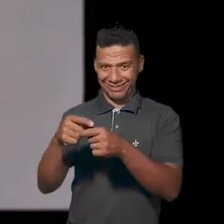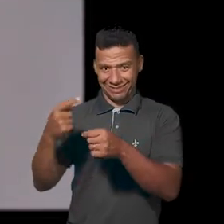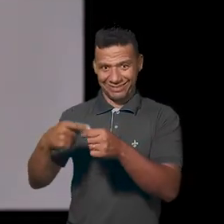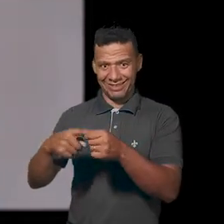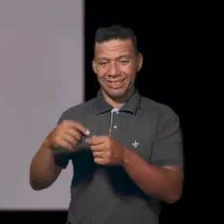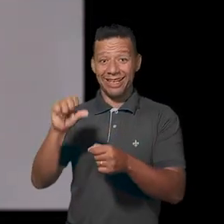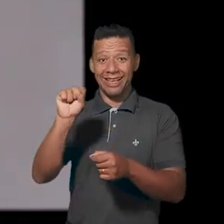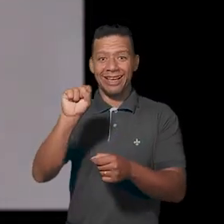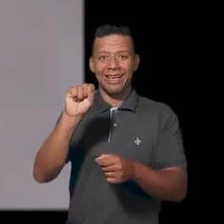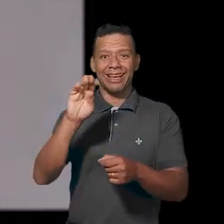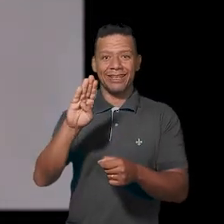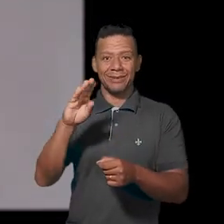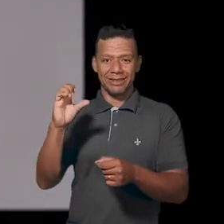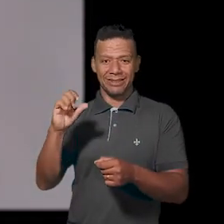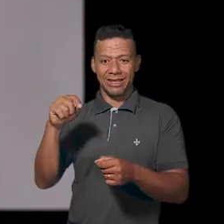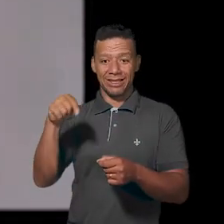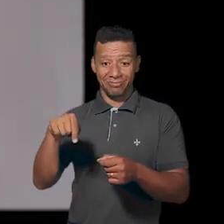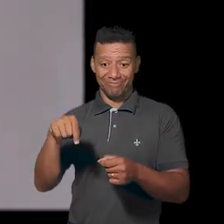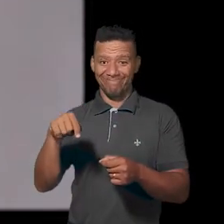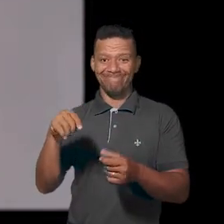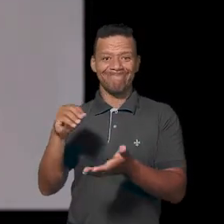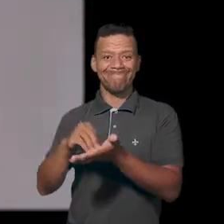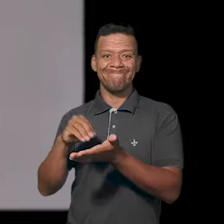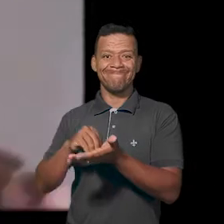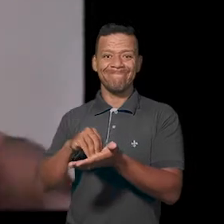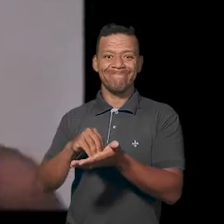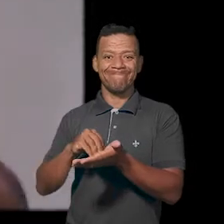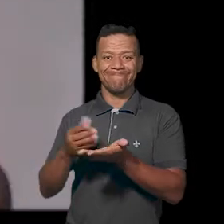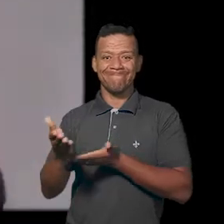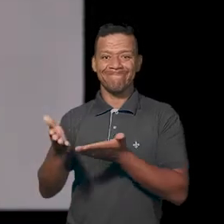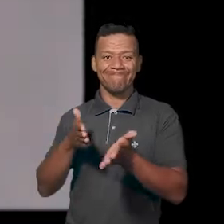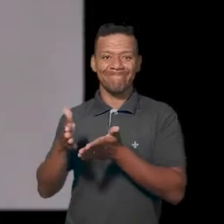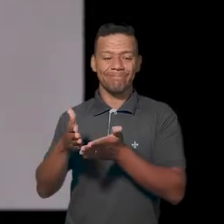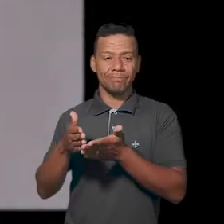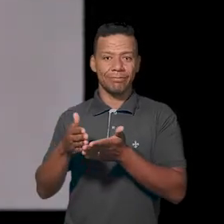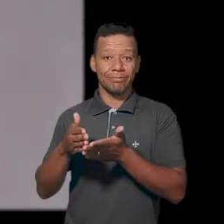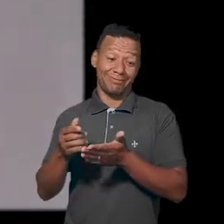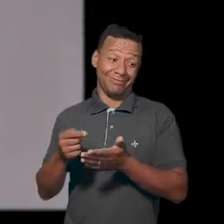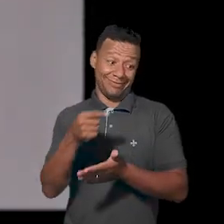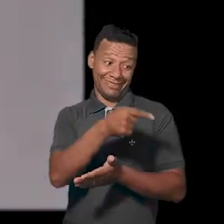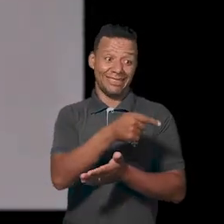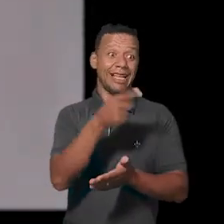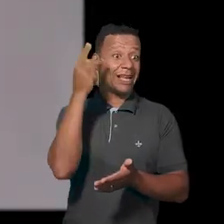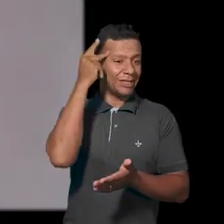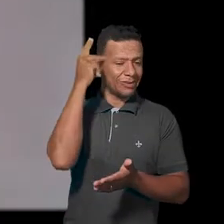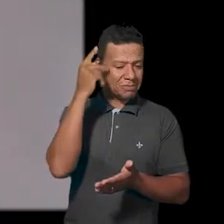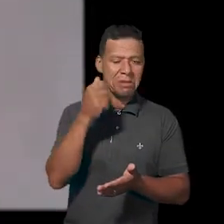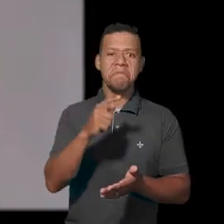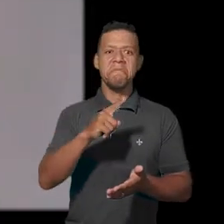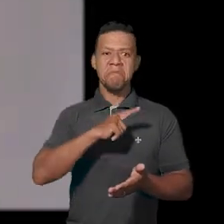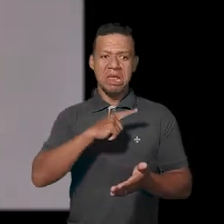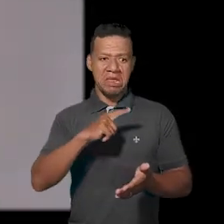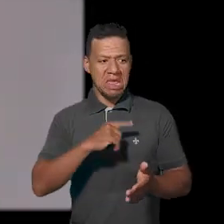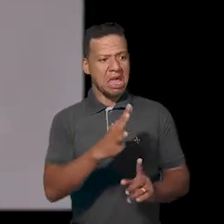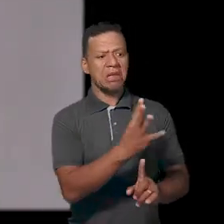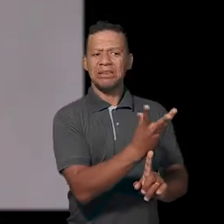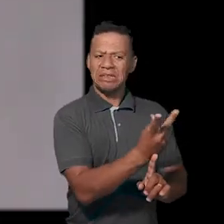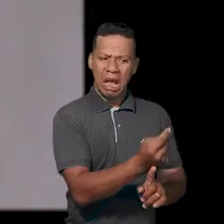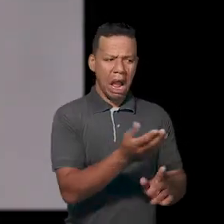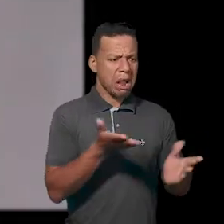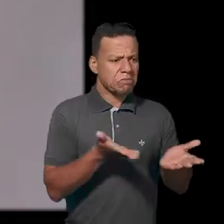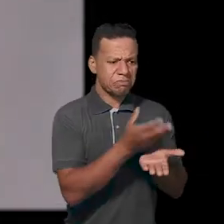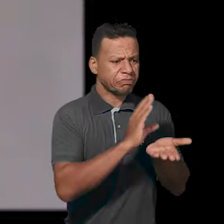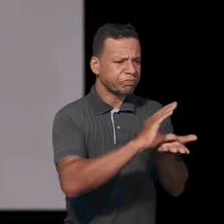e acessos e facilidades. São Bernardo fala, tem São Paulo, a gente não precisa investir, que é só ir ali, é pertinho, e